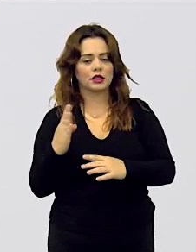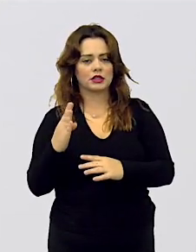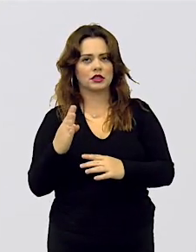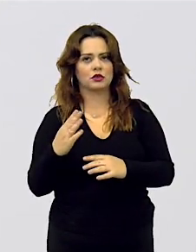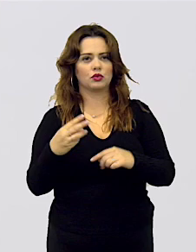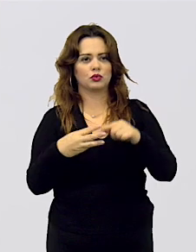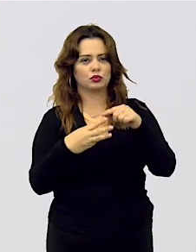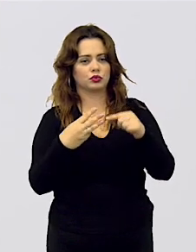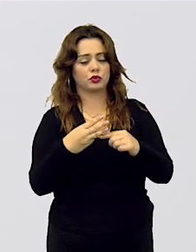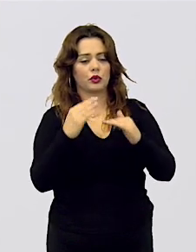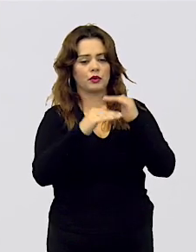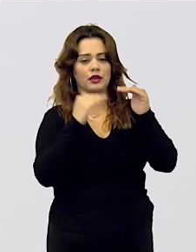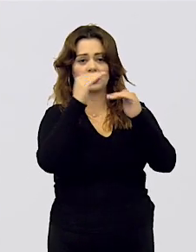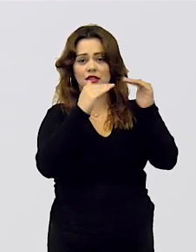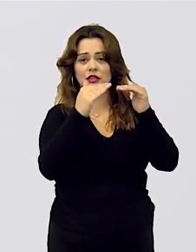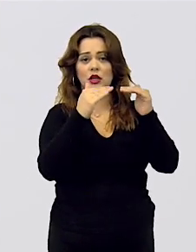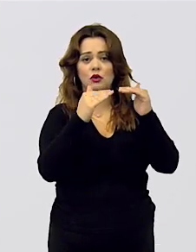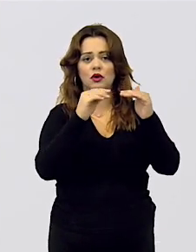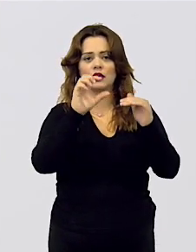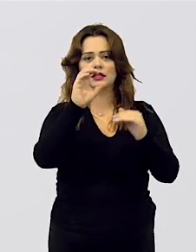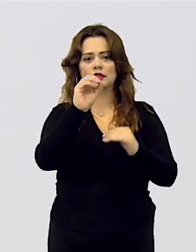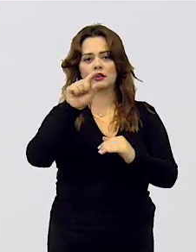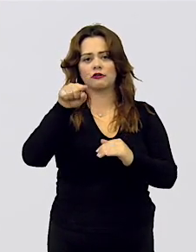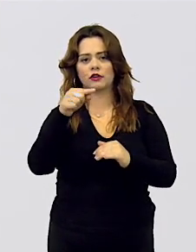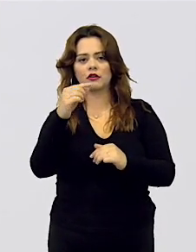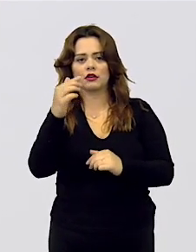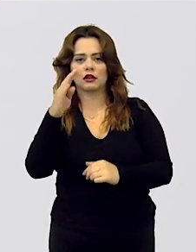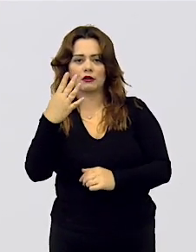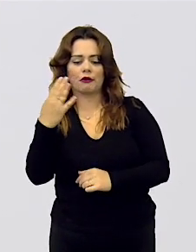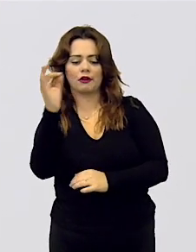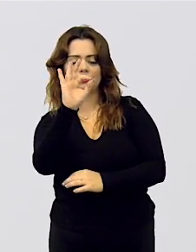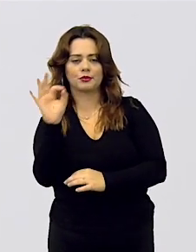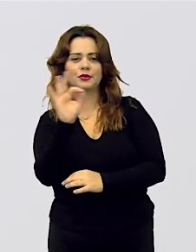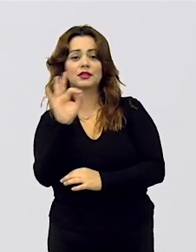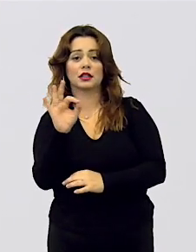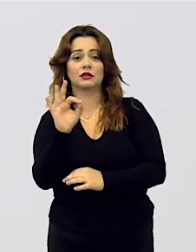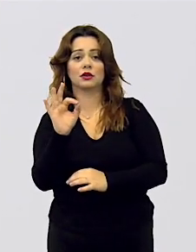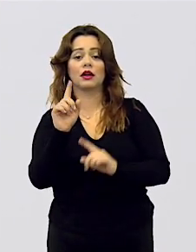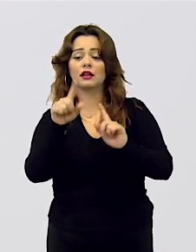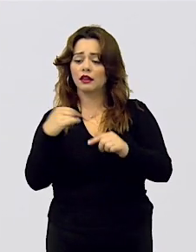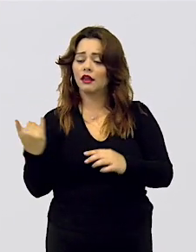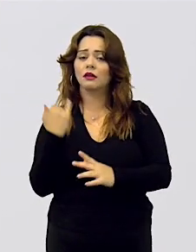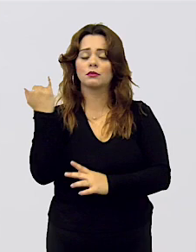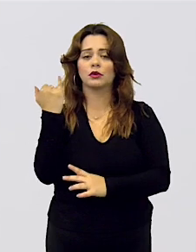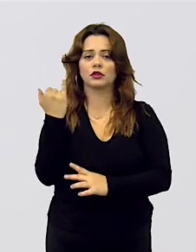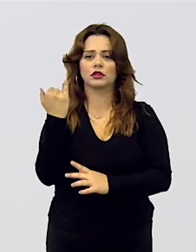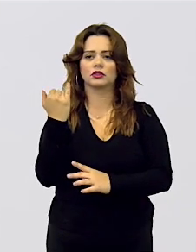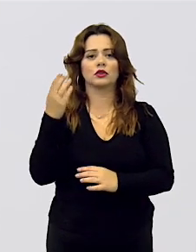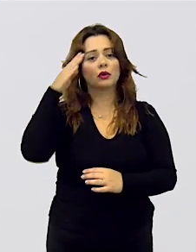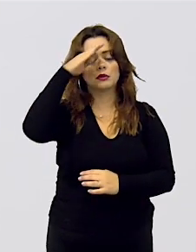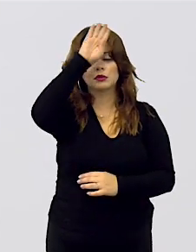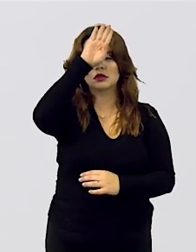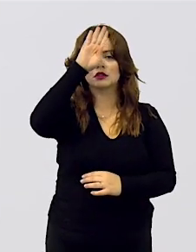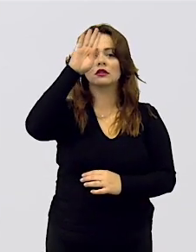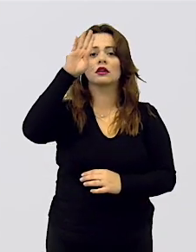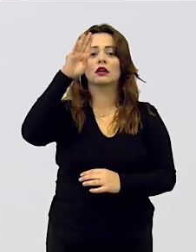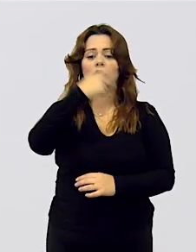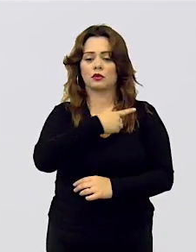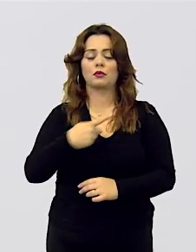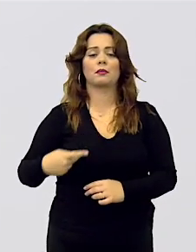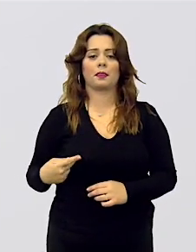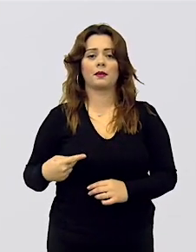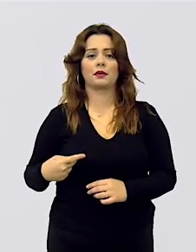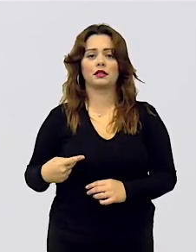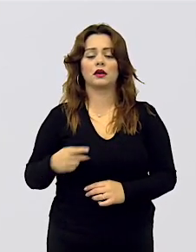trimestre crescer 0,4% o que aponta para que o governo do presidente Jair bolsonaro termina este ano